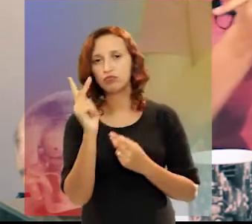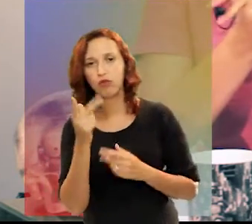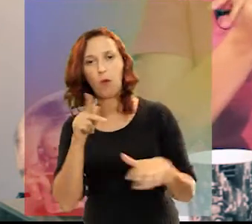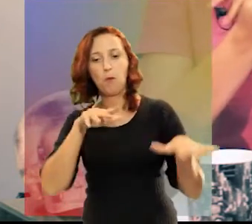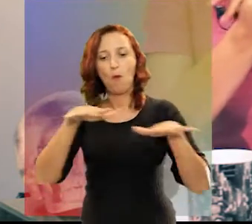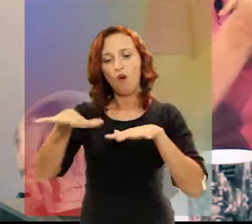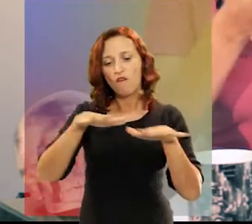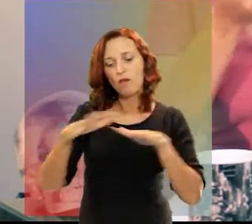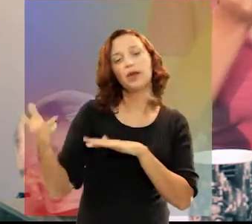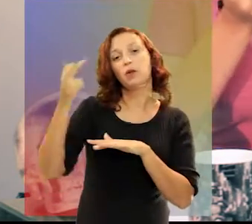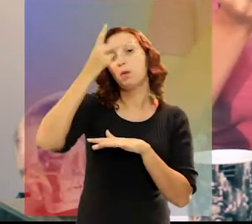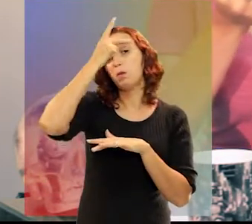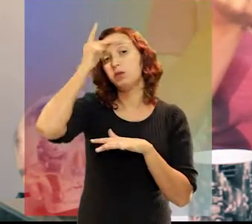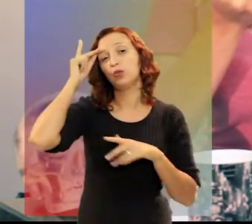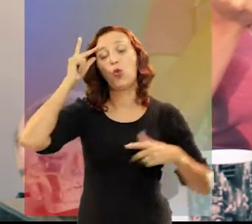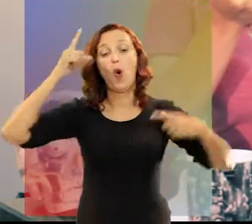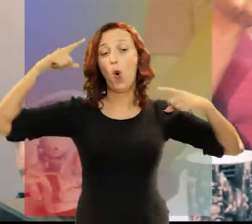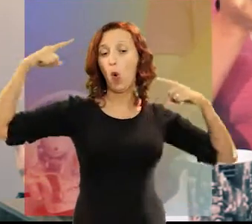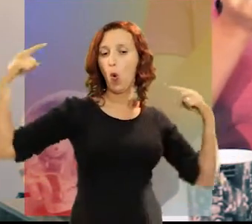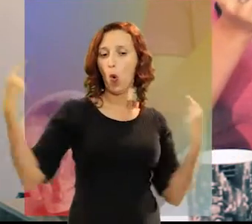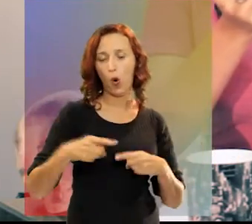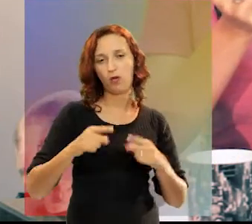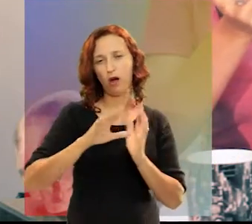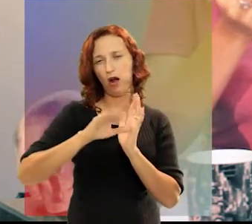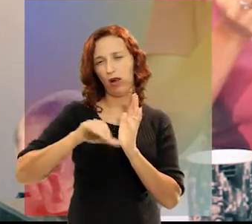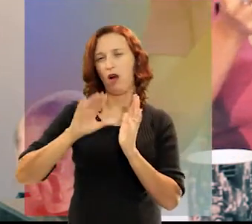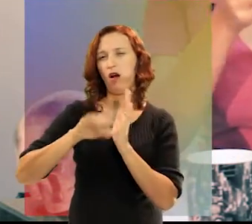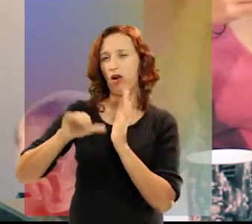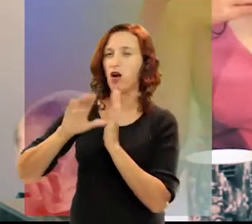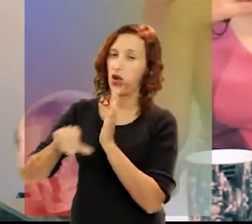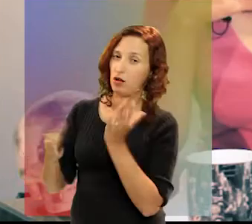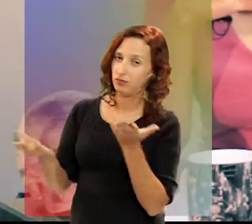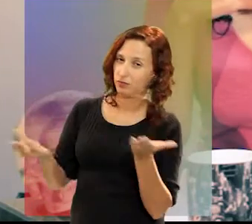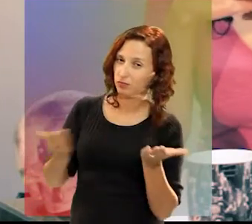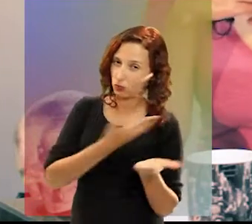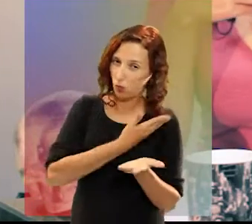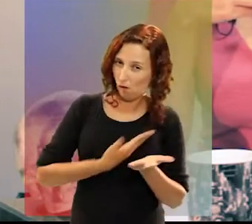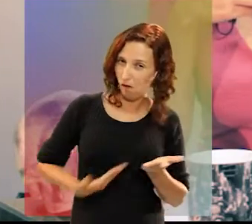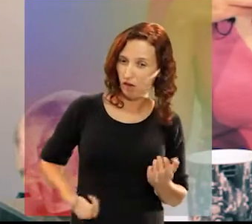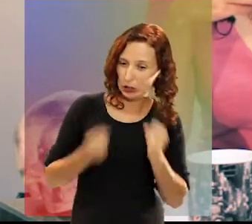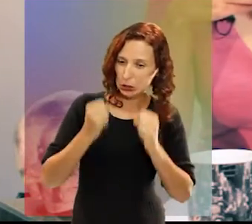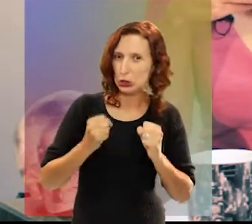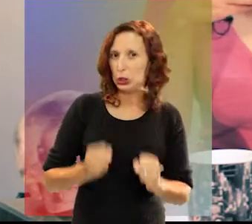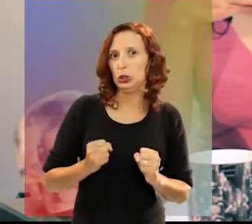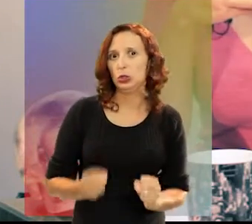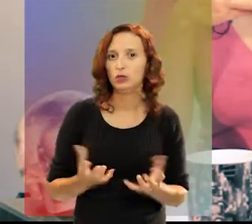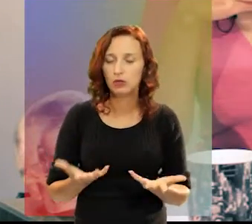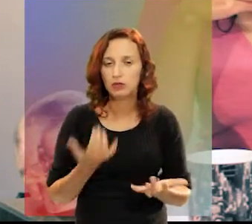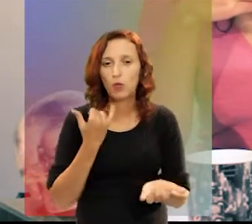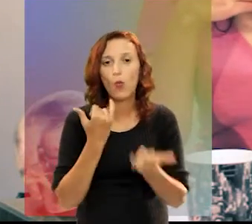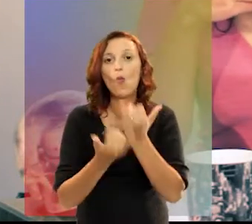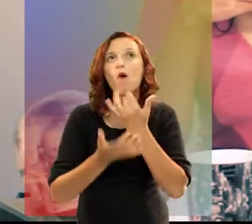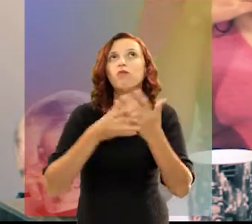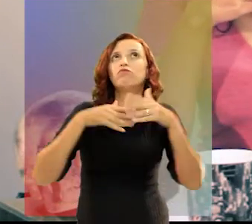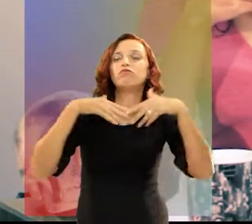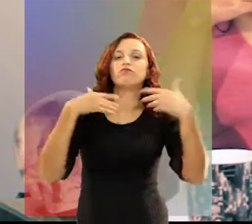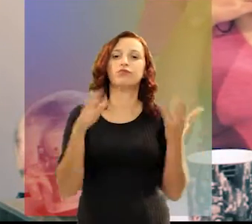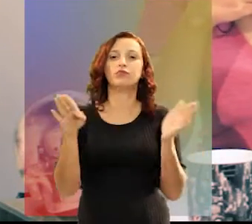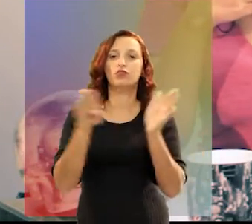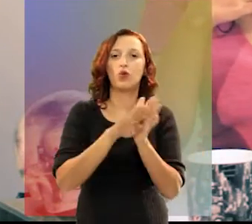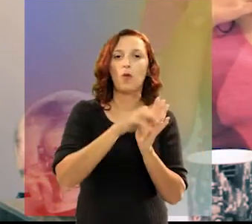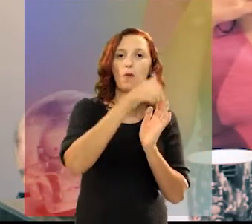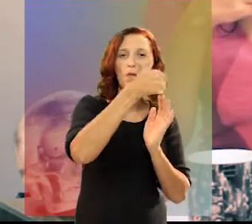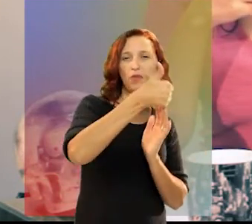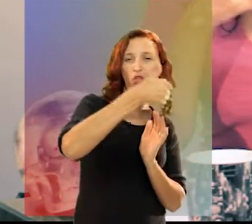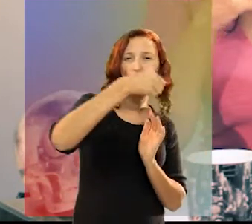como um movimento da população contra a corrupção do estabelecimento de um estado de poder, ou sei lá o quê. Quando chegou,